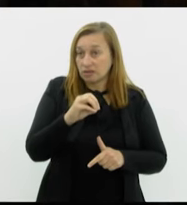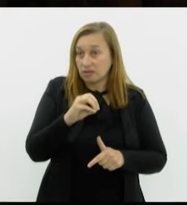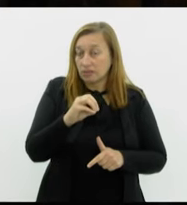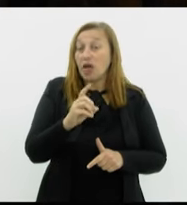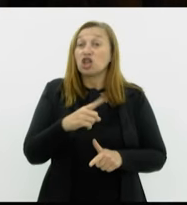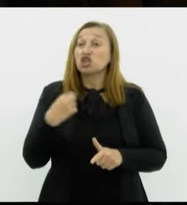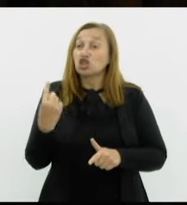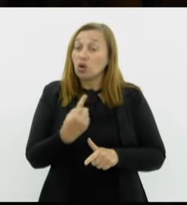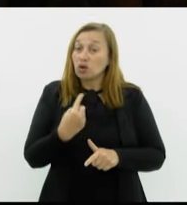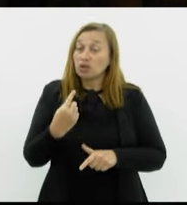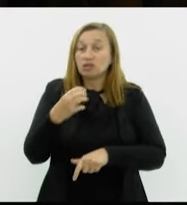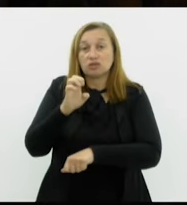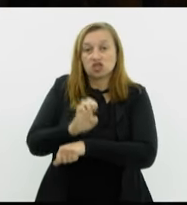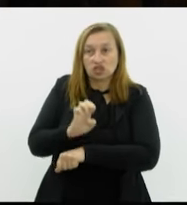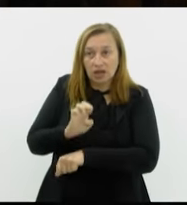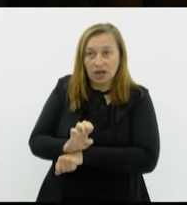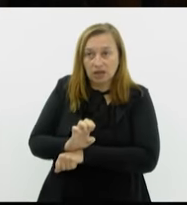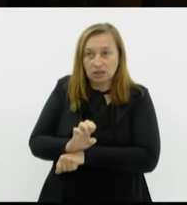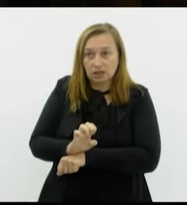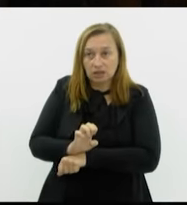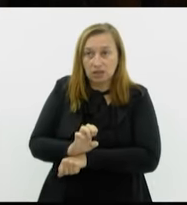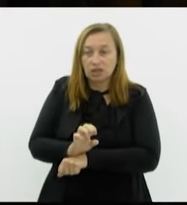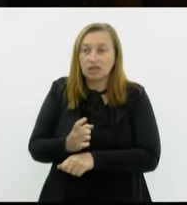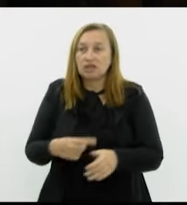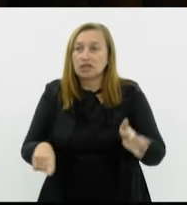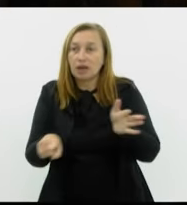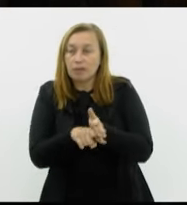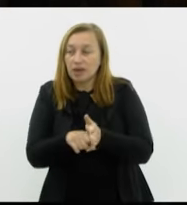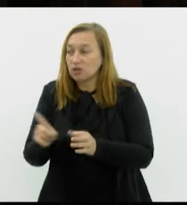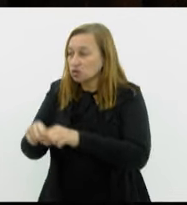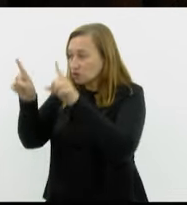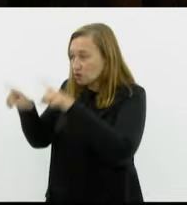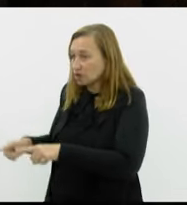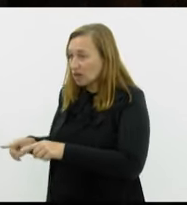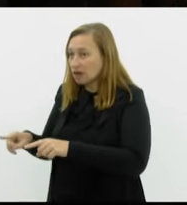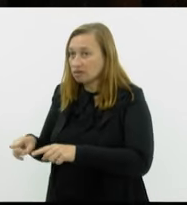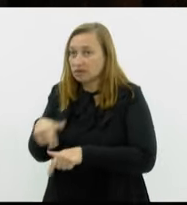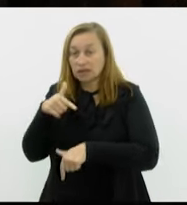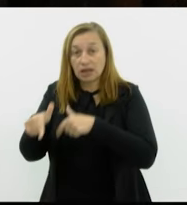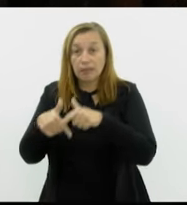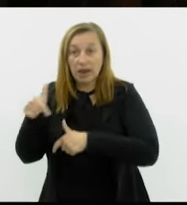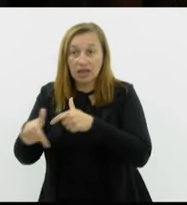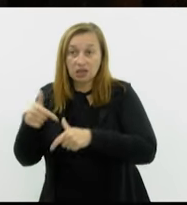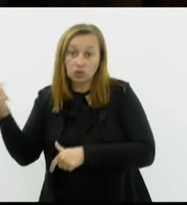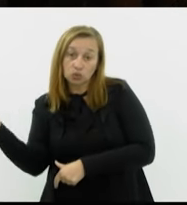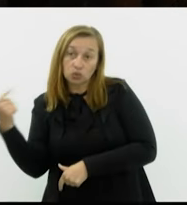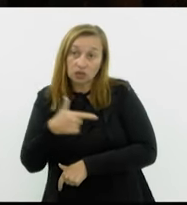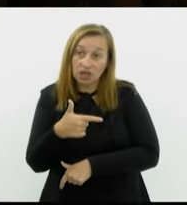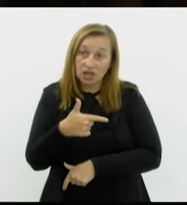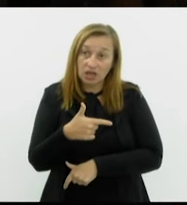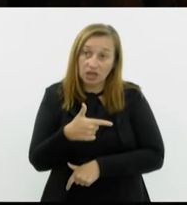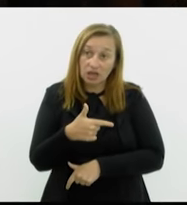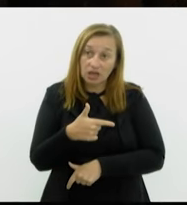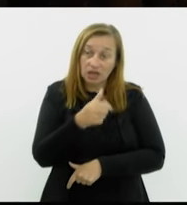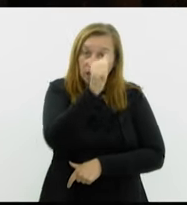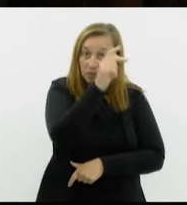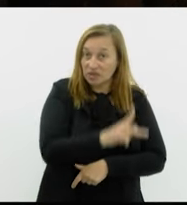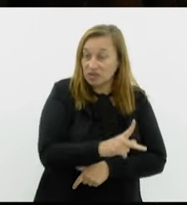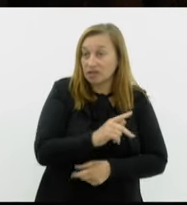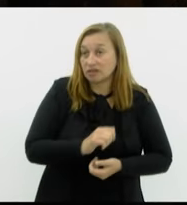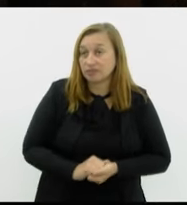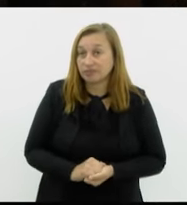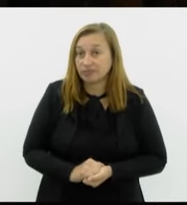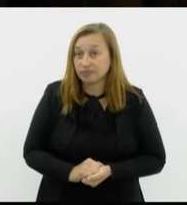nós somos um Estado que tem menos funcionário ativo do que inativo.